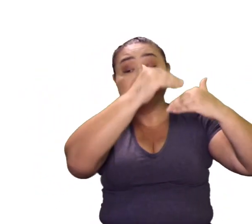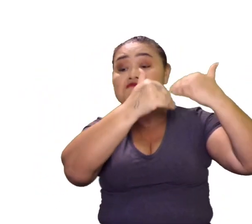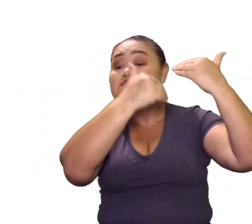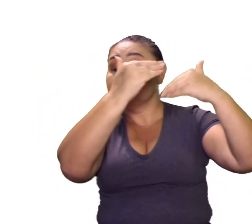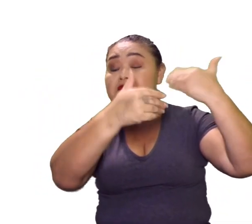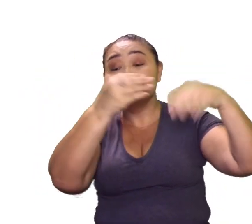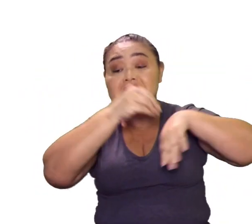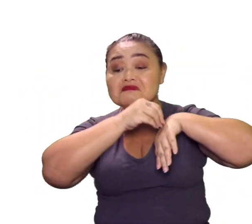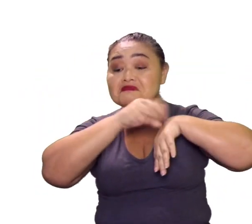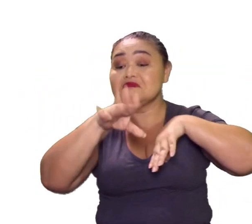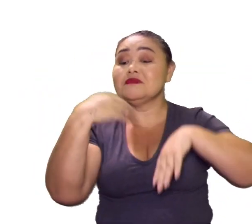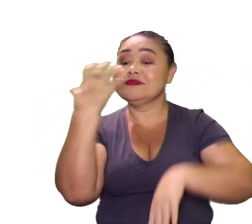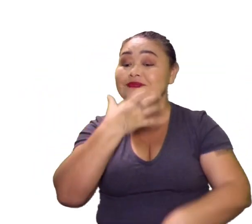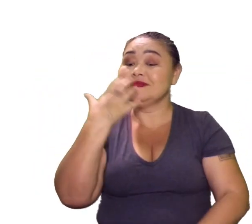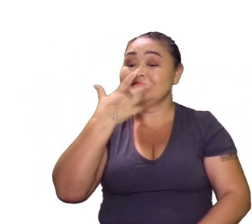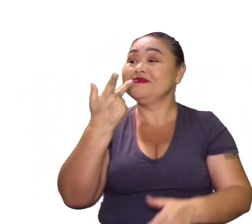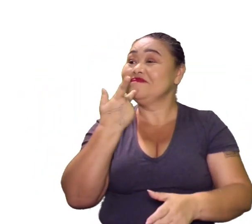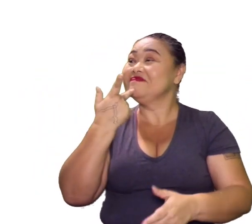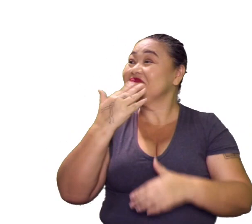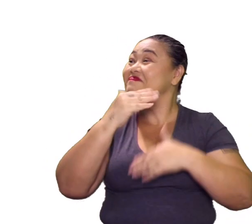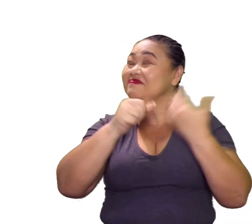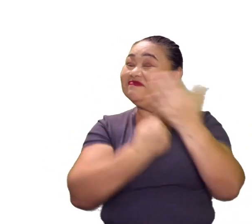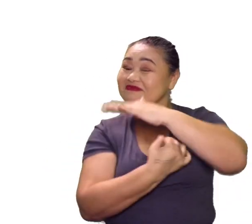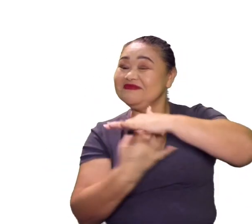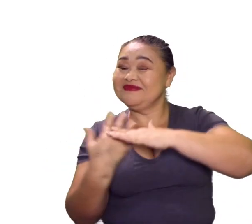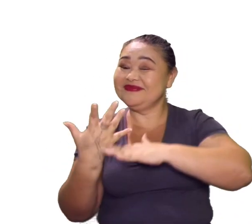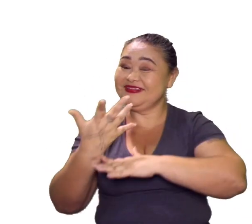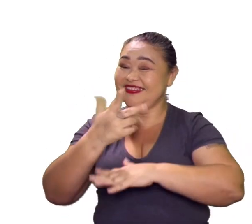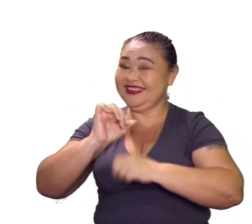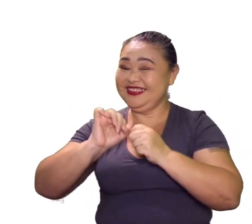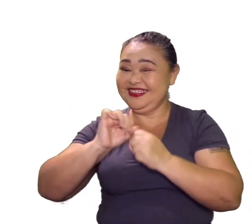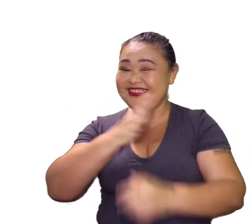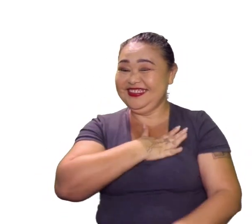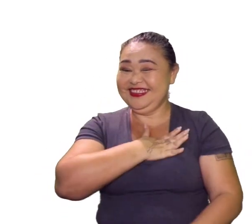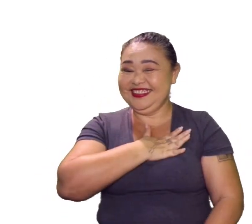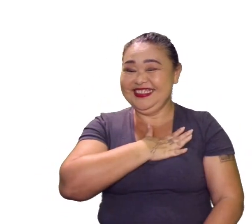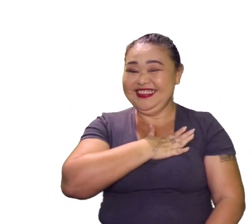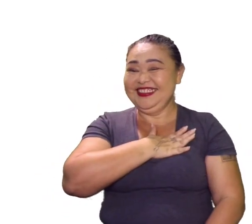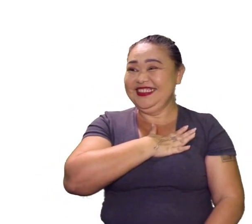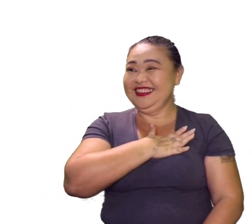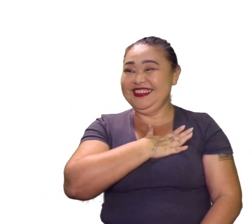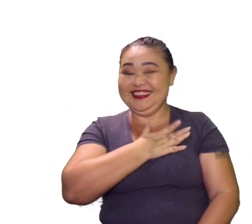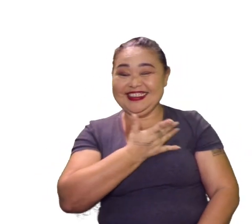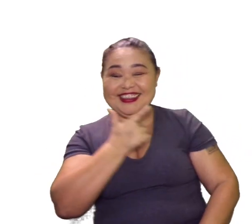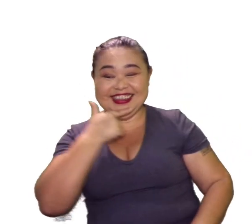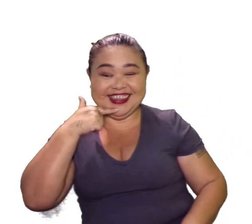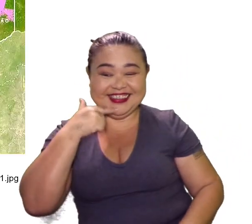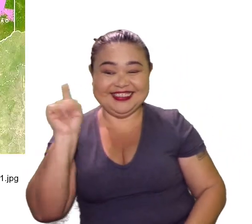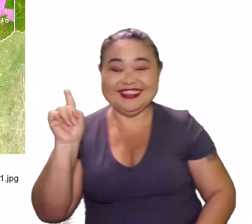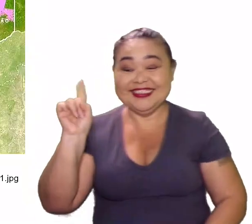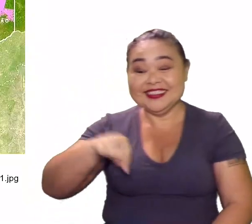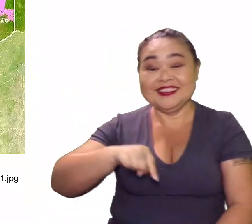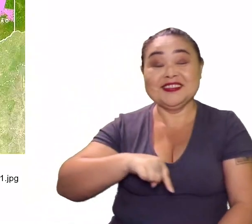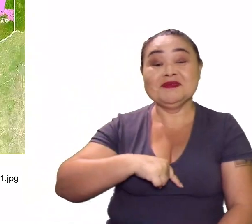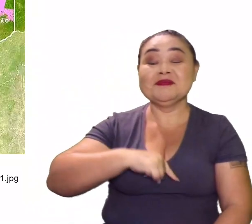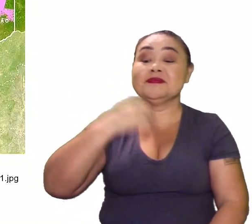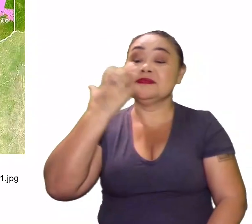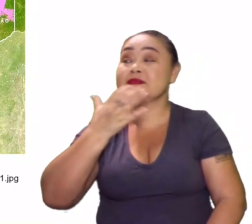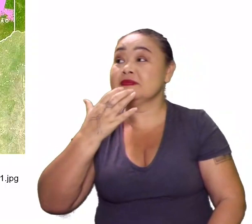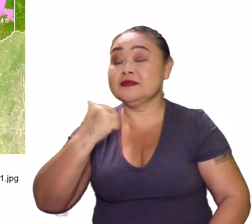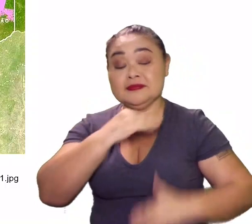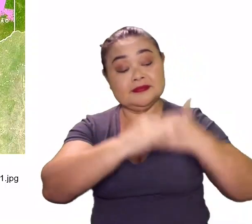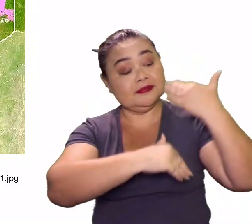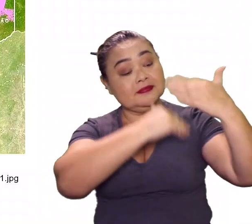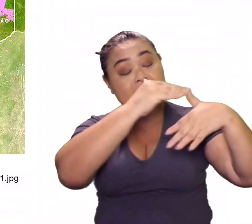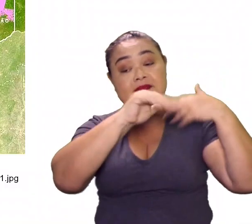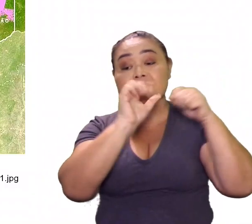de dica de música que fala sobre meio ambiente, né? Olha só, a Japa gostou, rapaz. A Japa ficou até sorridente. Olha. Então, a música chama-se O